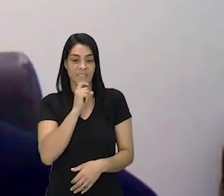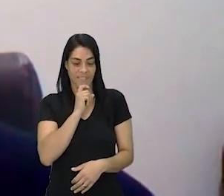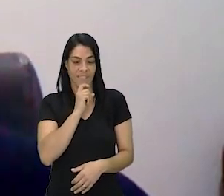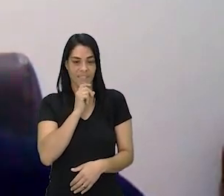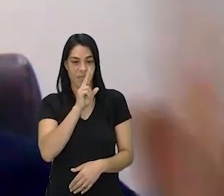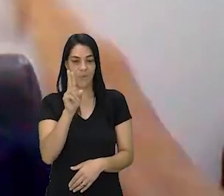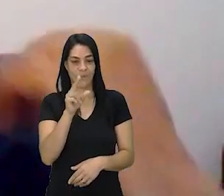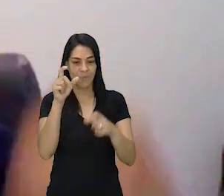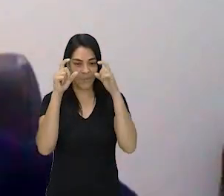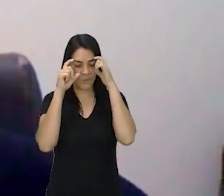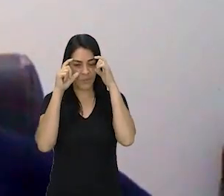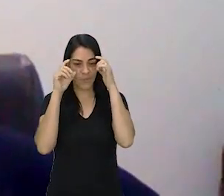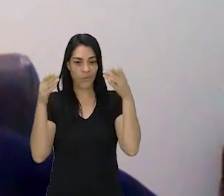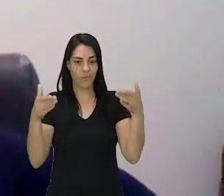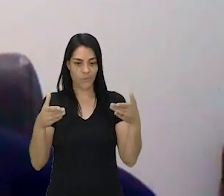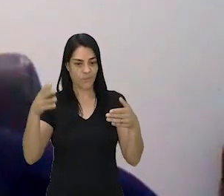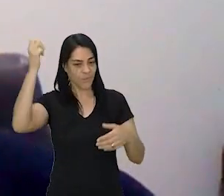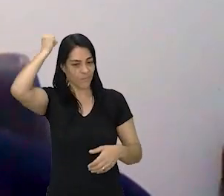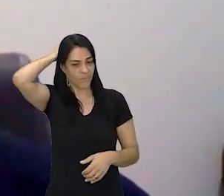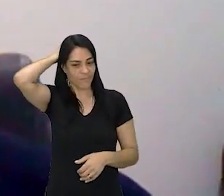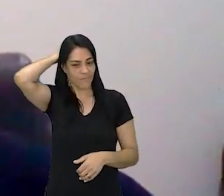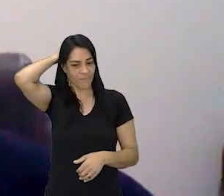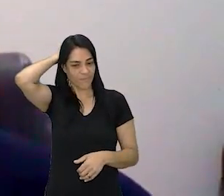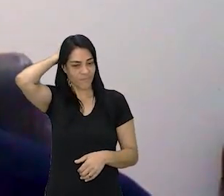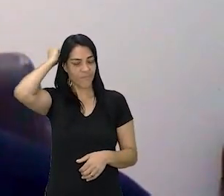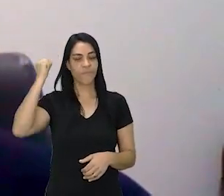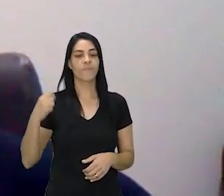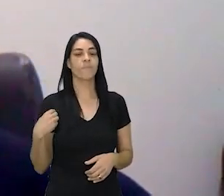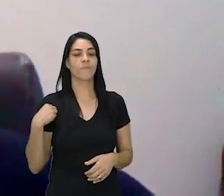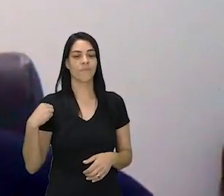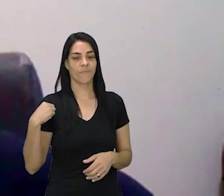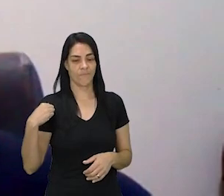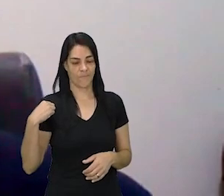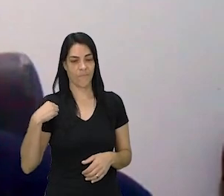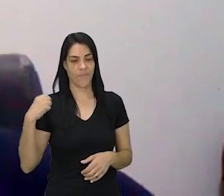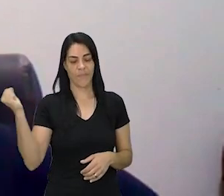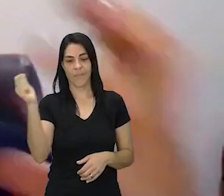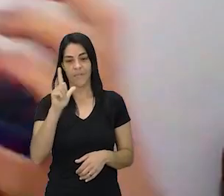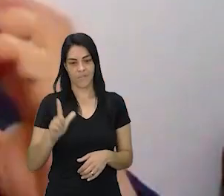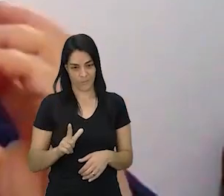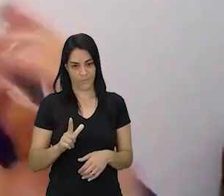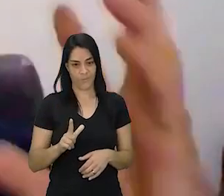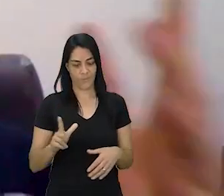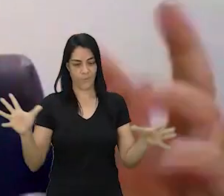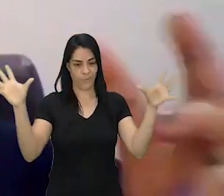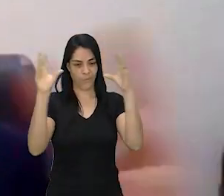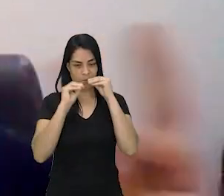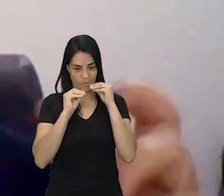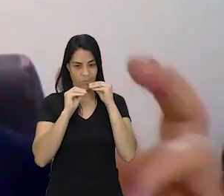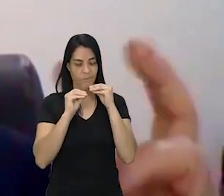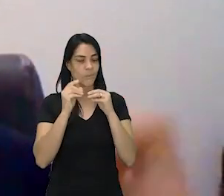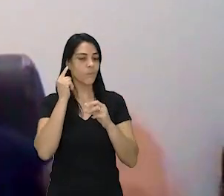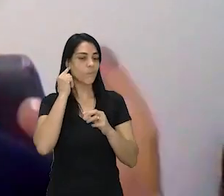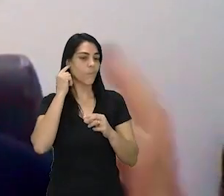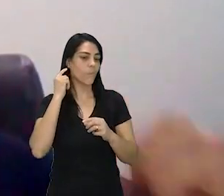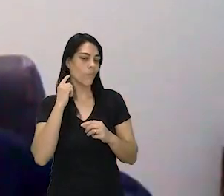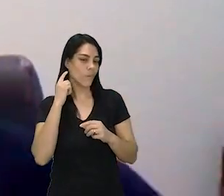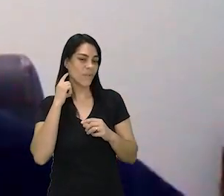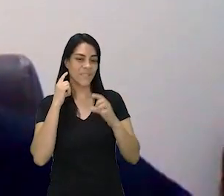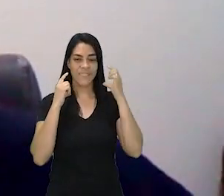uso óculos, e hoje eu estou com o cabelo preso e uma roupa azul marinho, com brincos